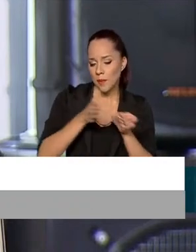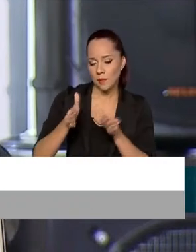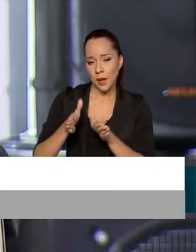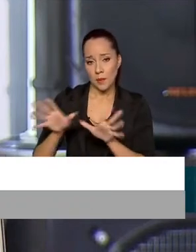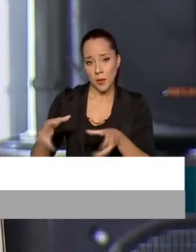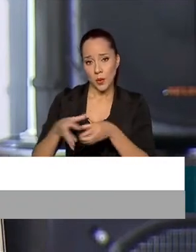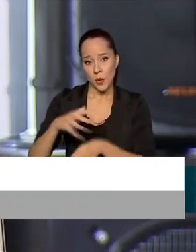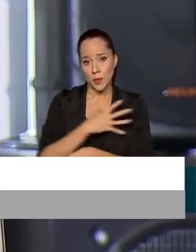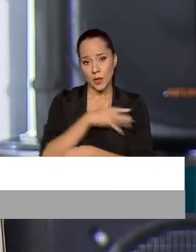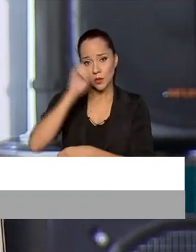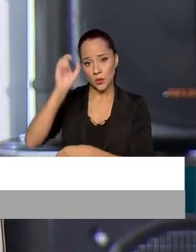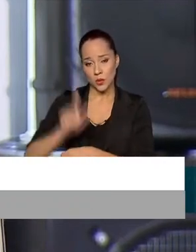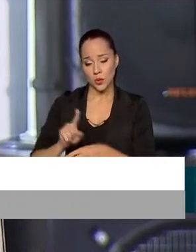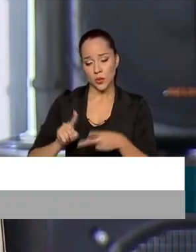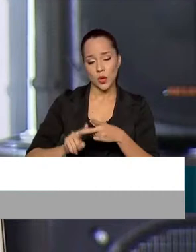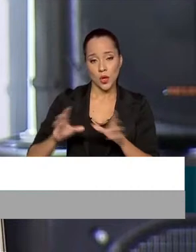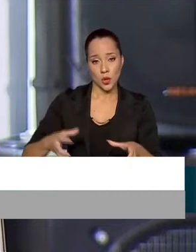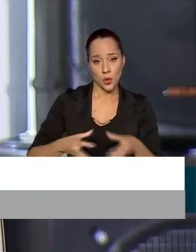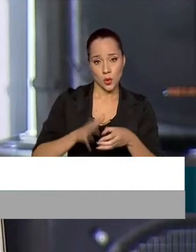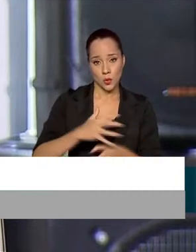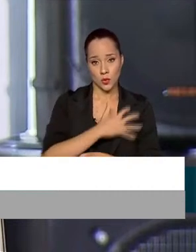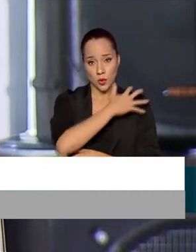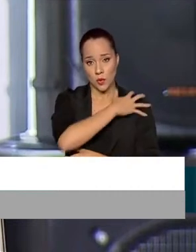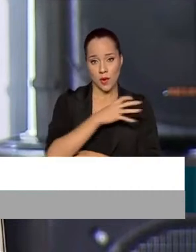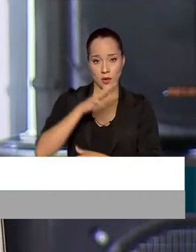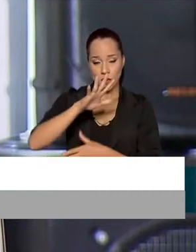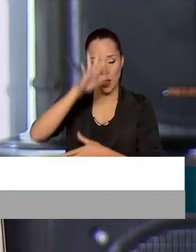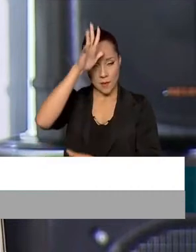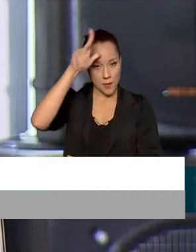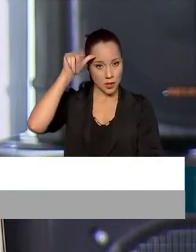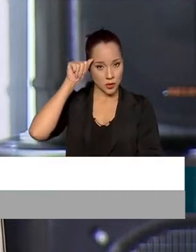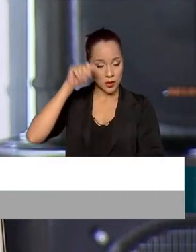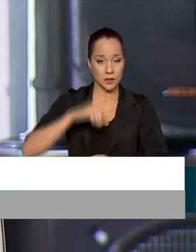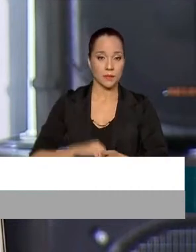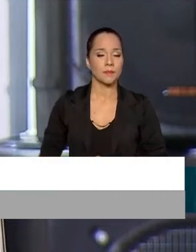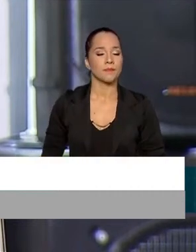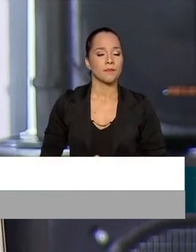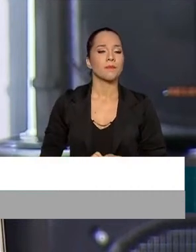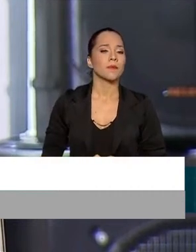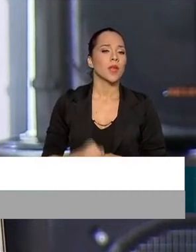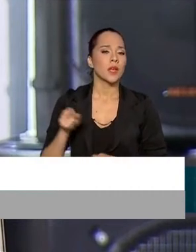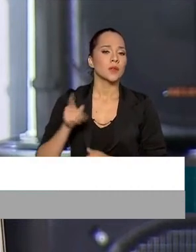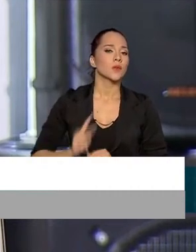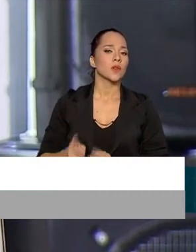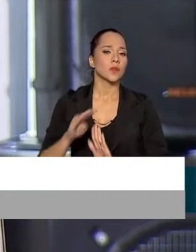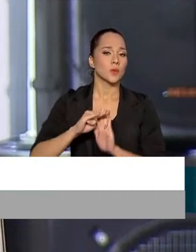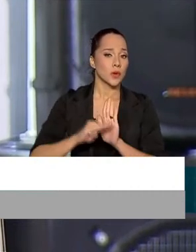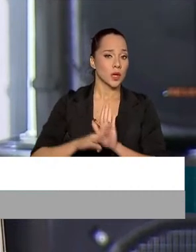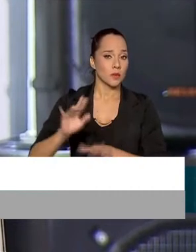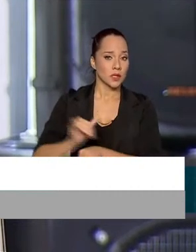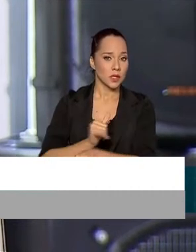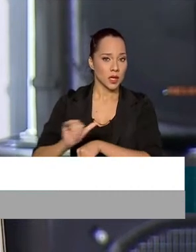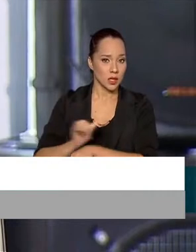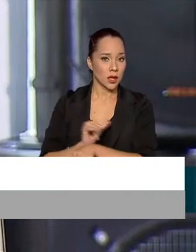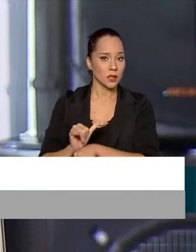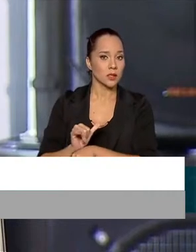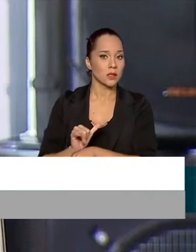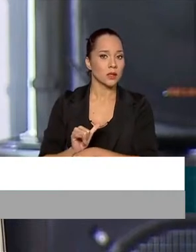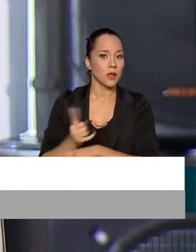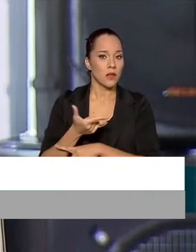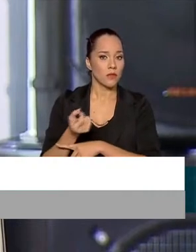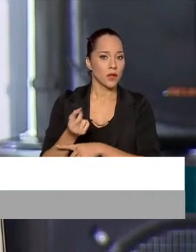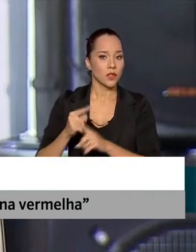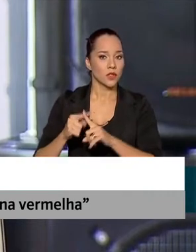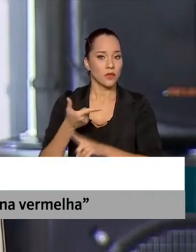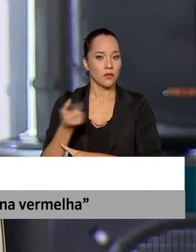Comando Militar do Sul e Comando Militar da Amazônia. A continuidade dos programas estratégicos Astros 2020,